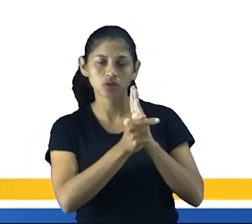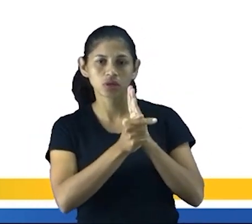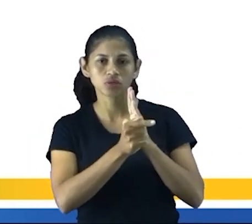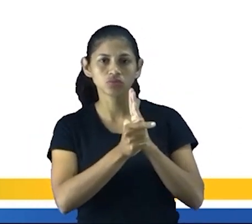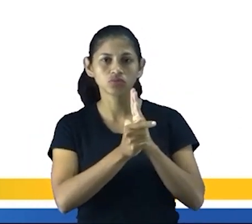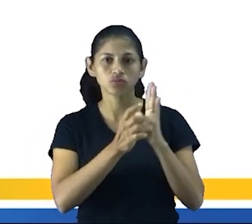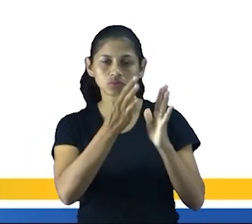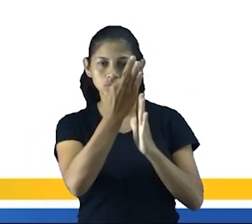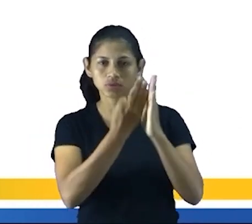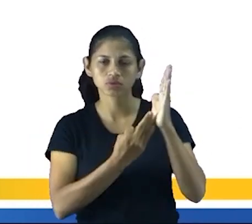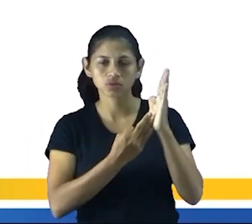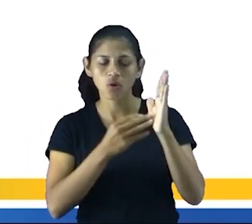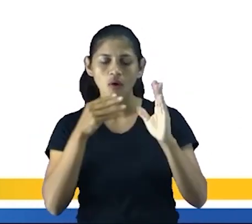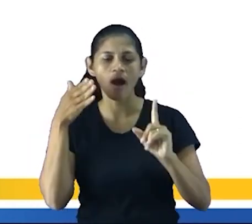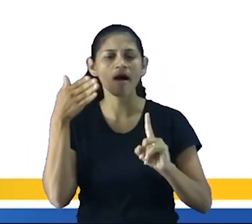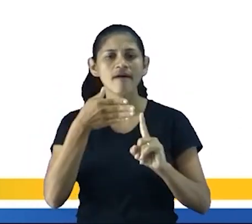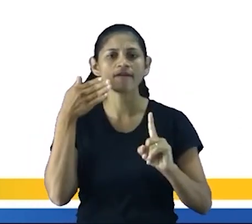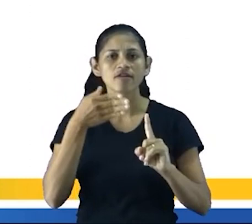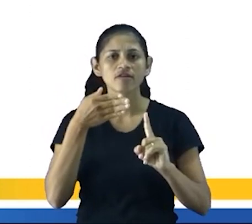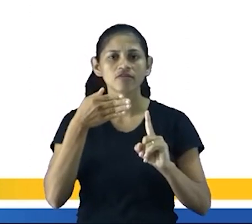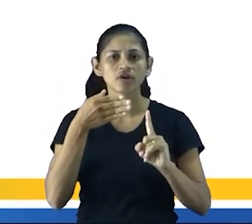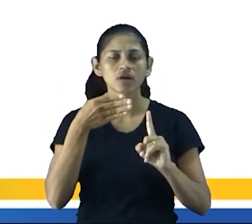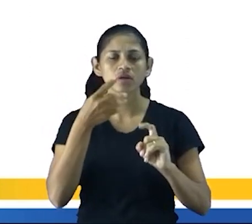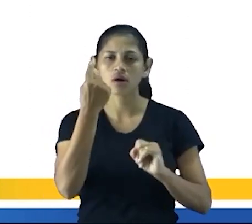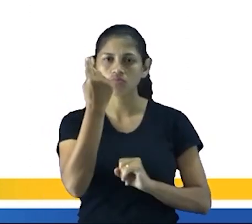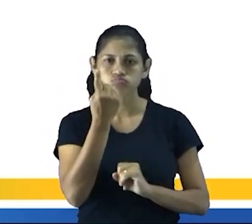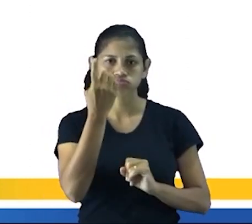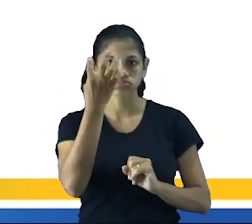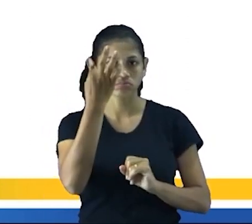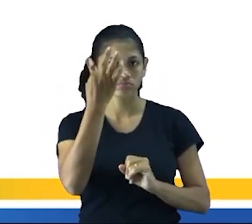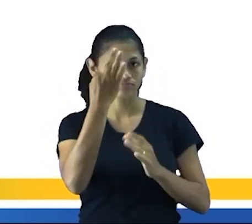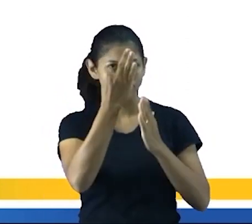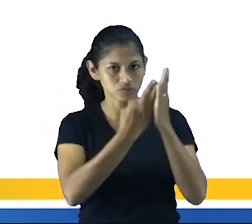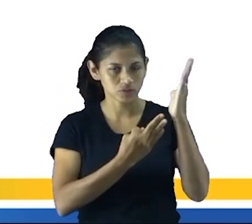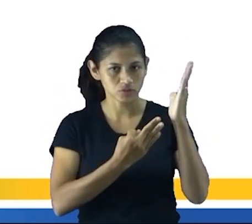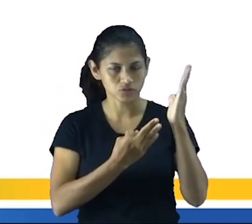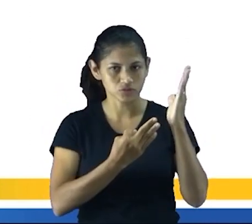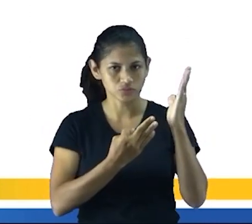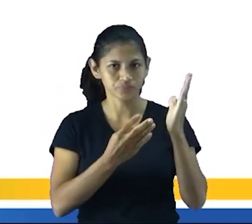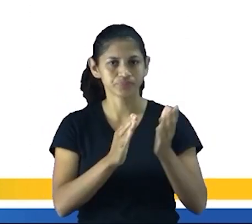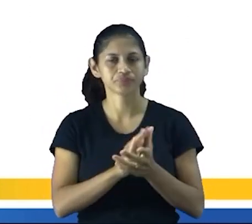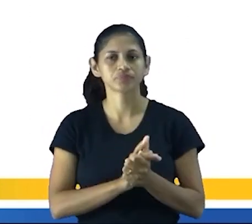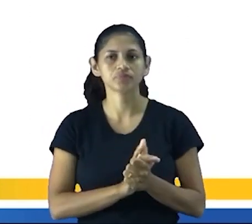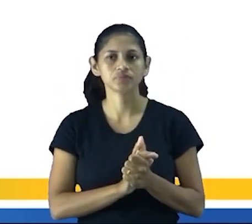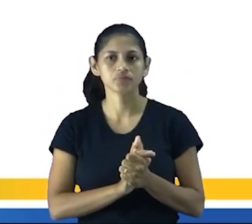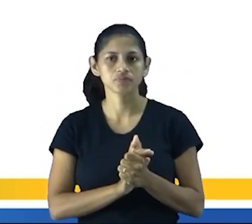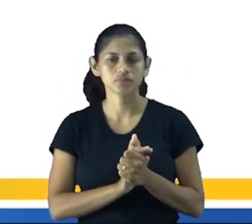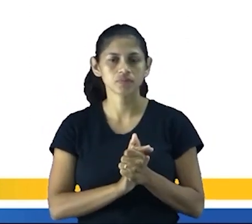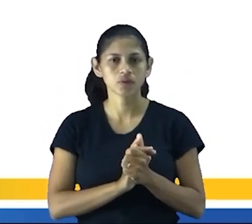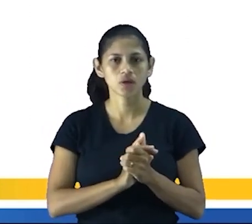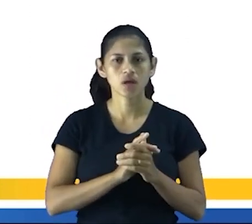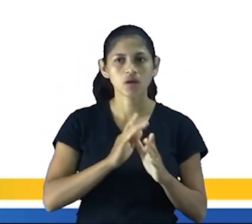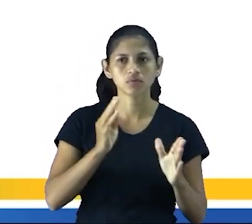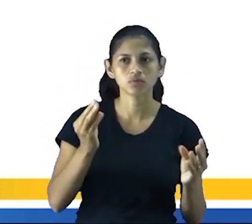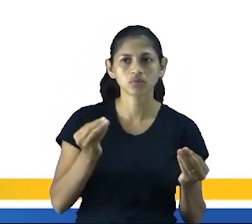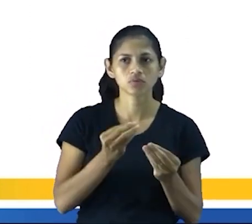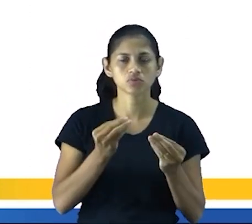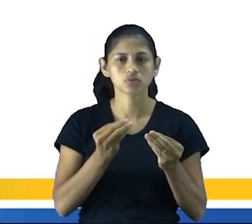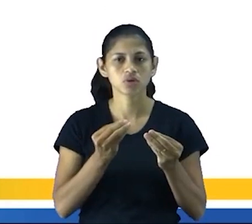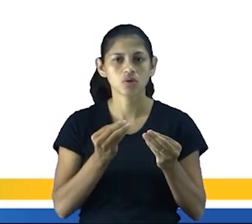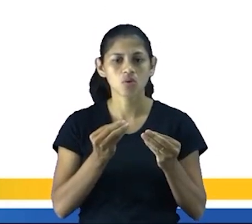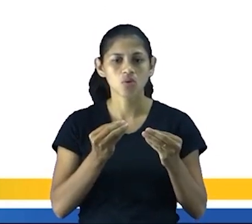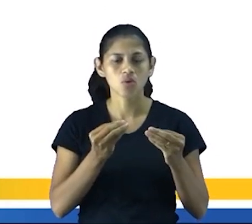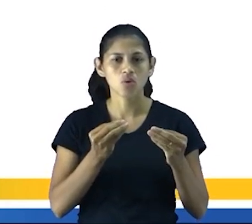né, se referem à finalidade de um texto. Eles levam em consideração a situação do discurso,